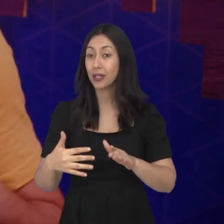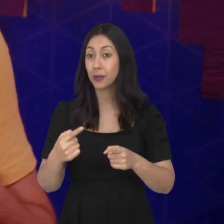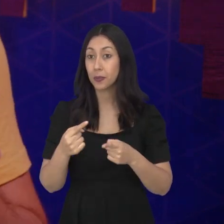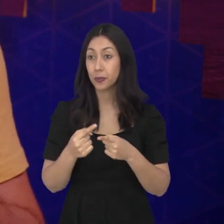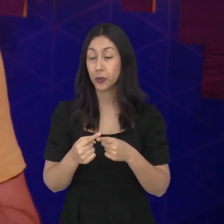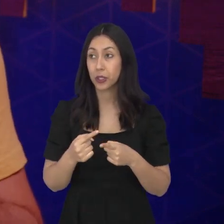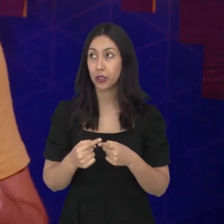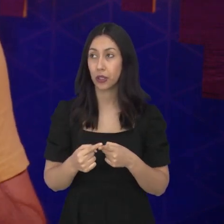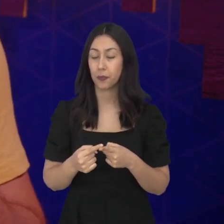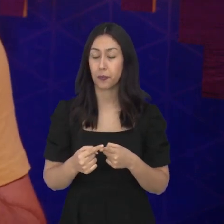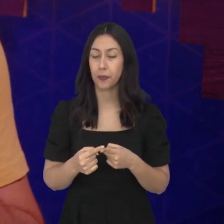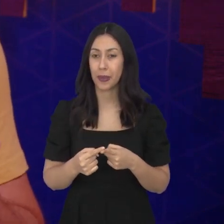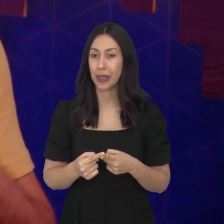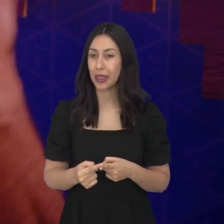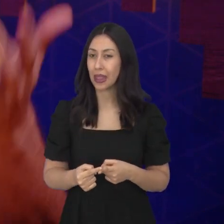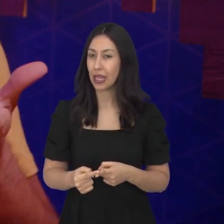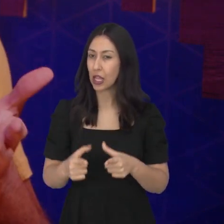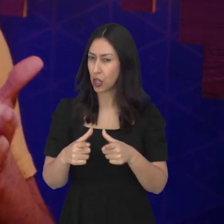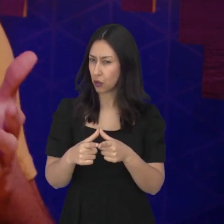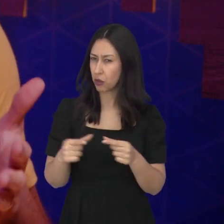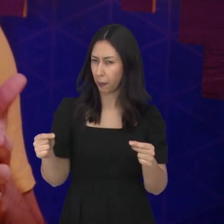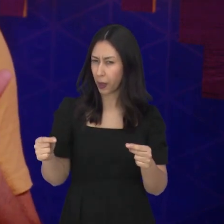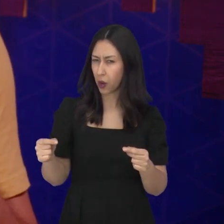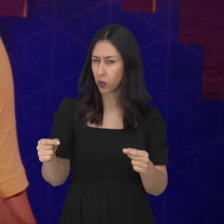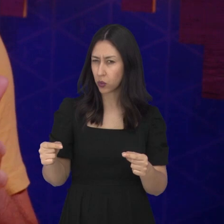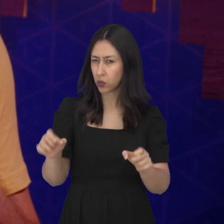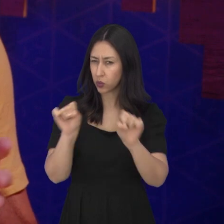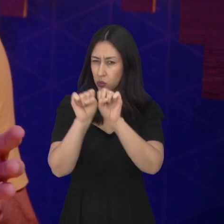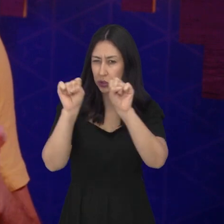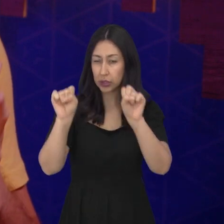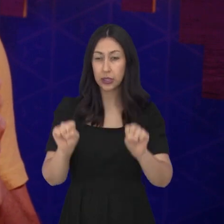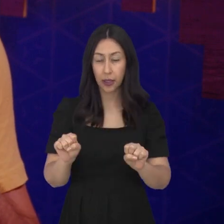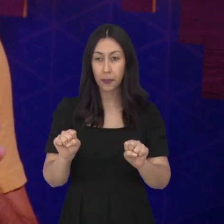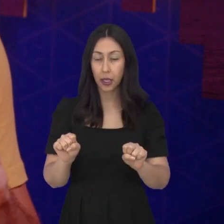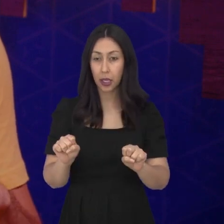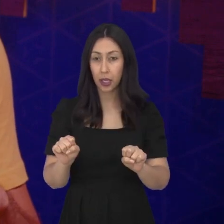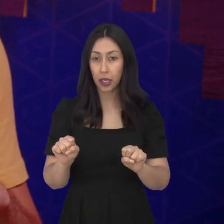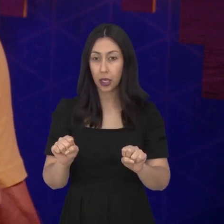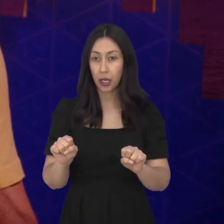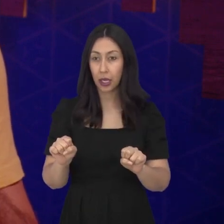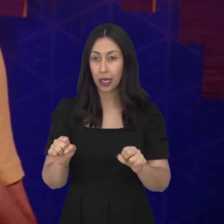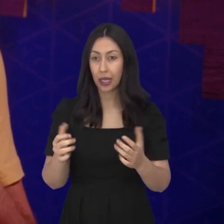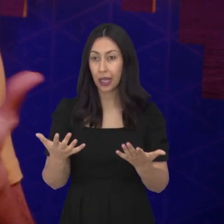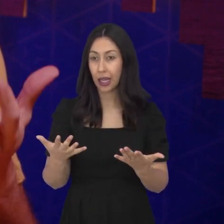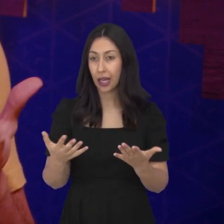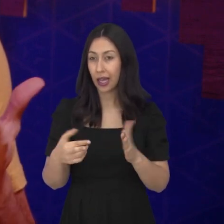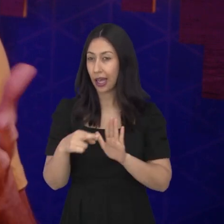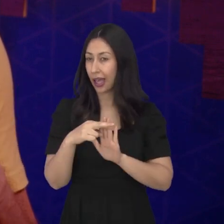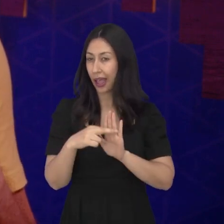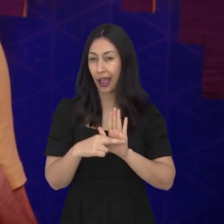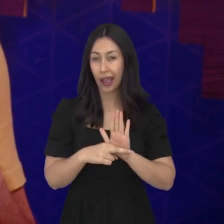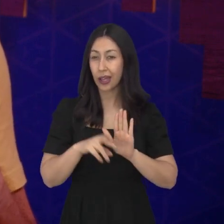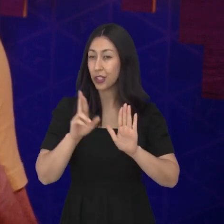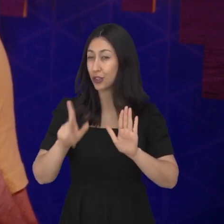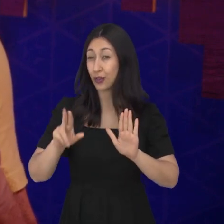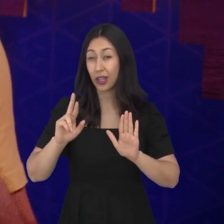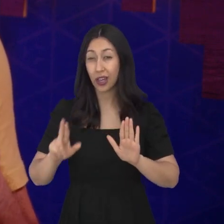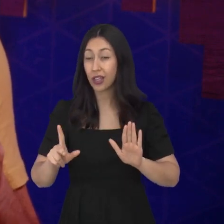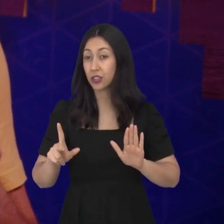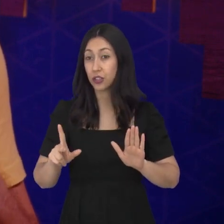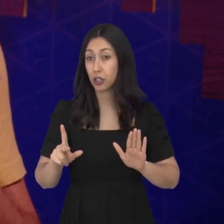faculdade, porque o sistema, né, japonês, ele não dá tantas opções